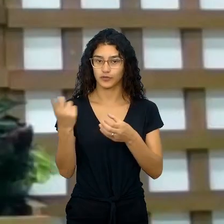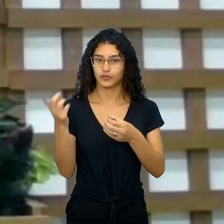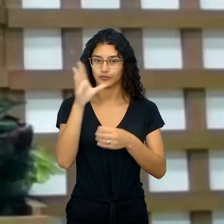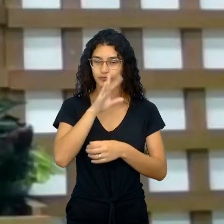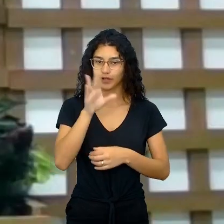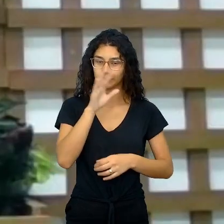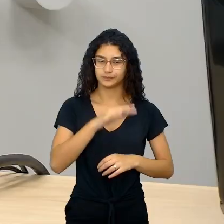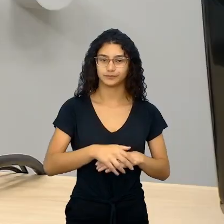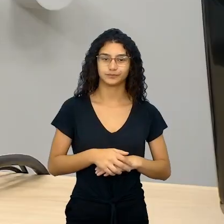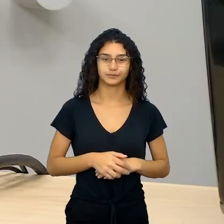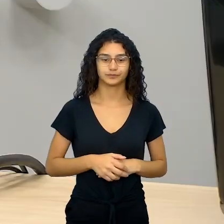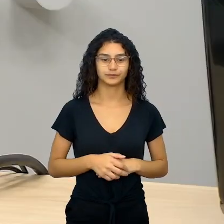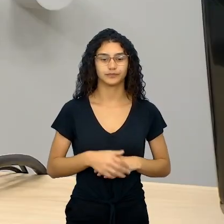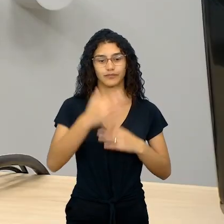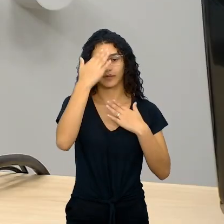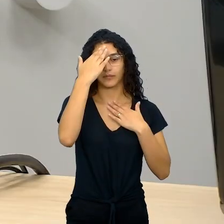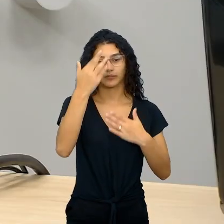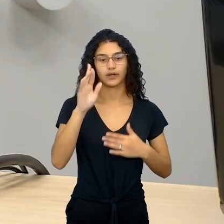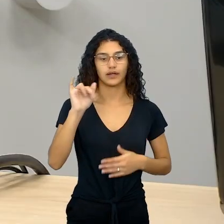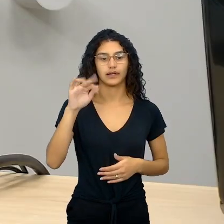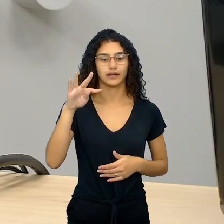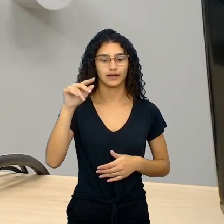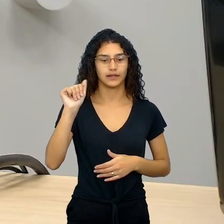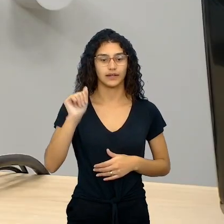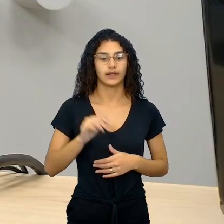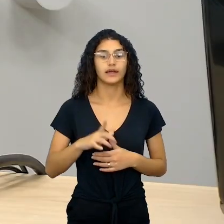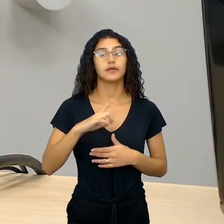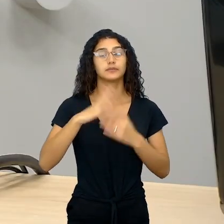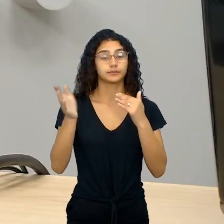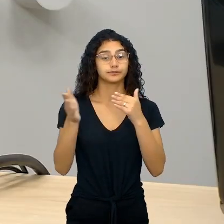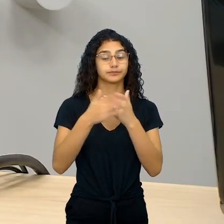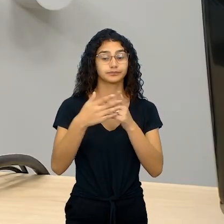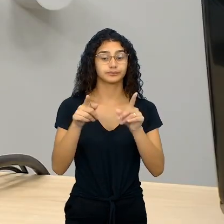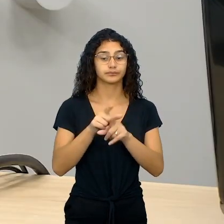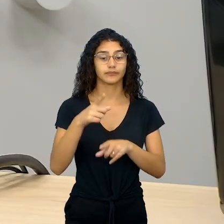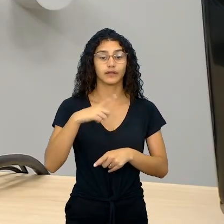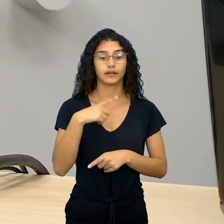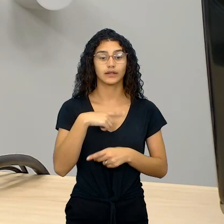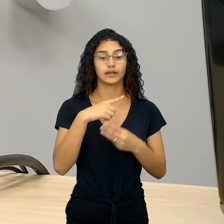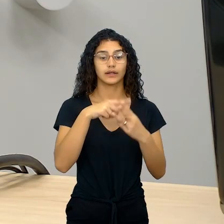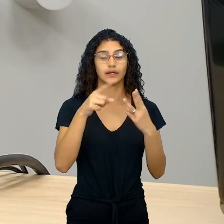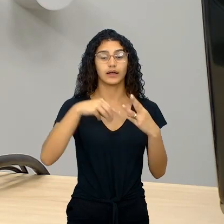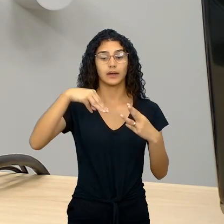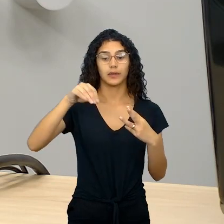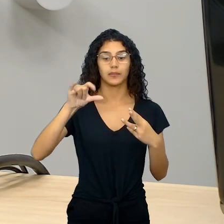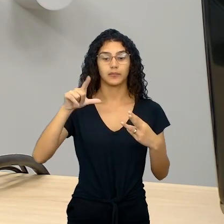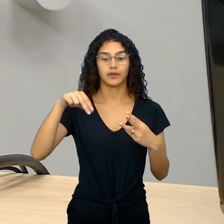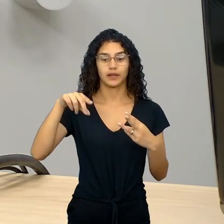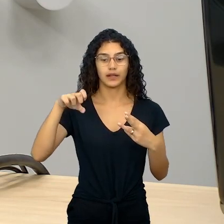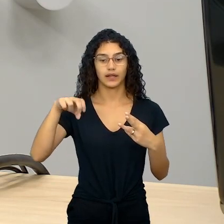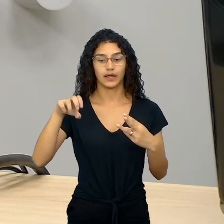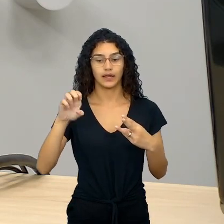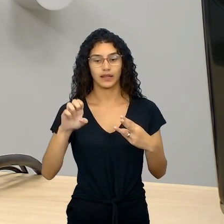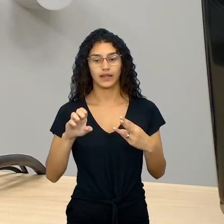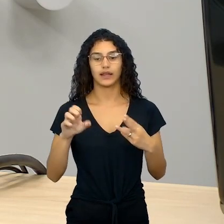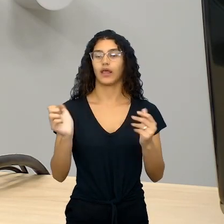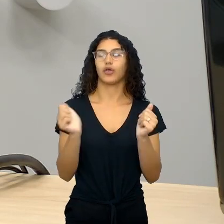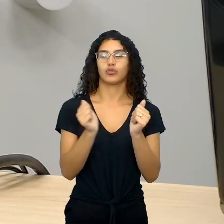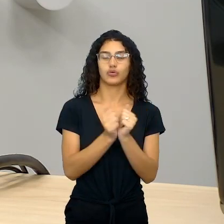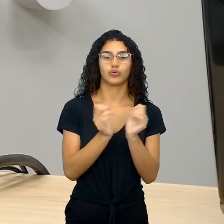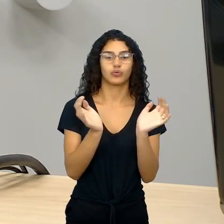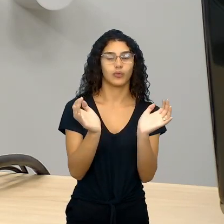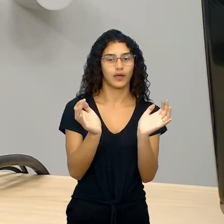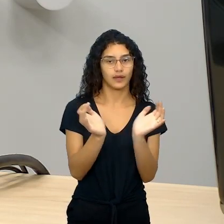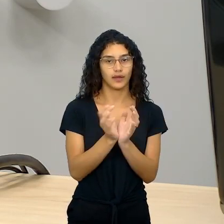fala. Obrigada, Rita. E para fechar, nós temos também aqui a Milene Soares Barbosa, da equipe curricular